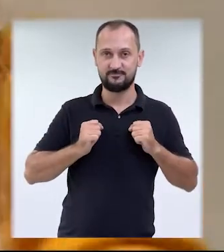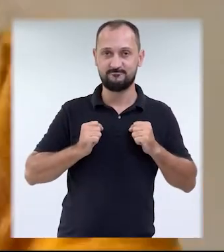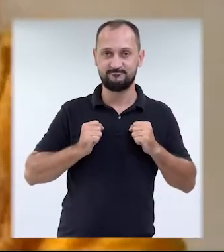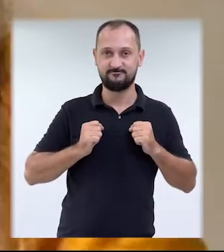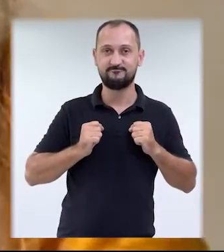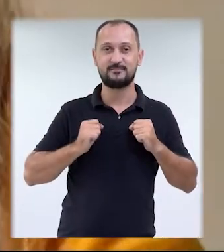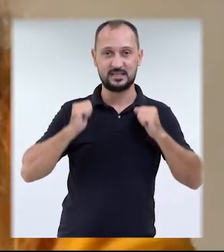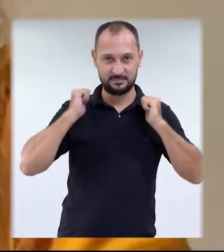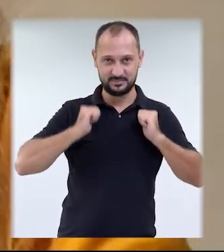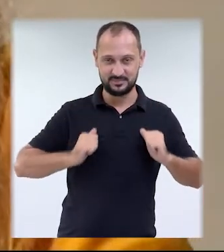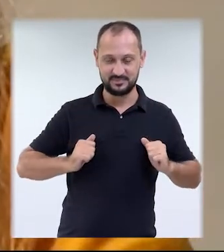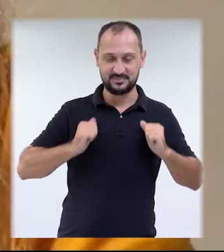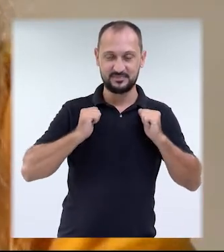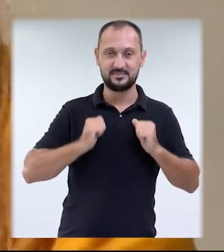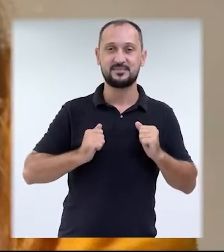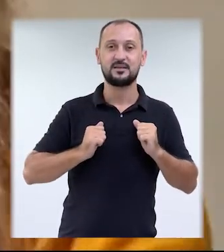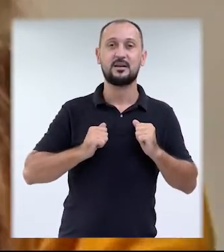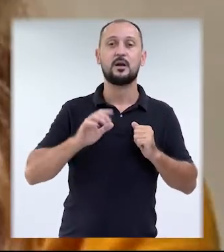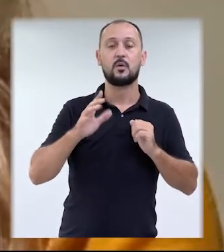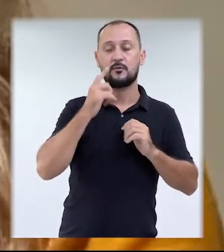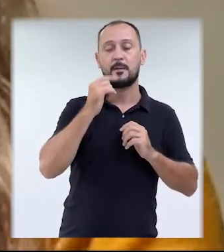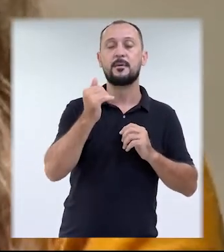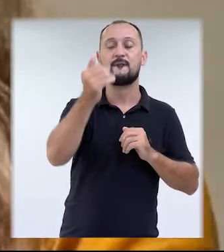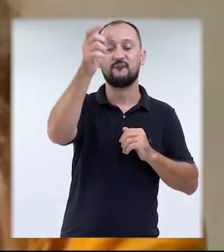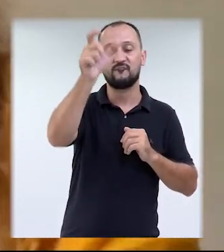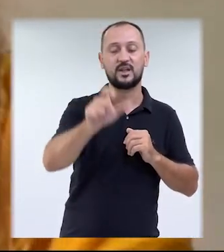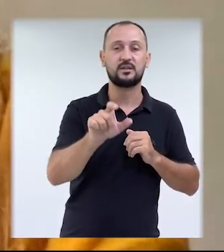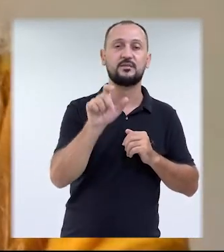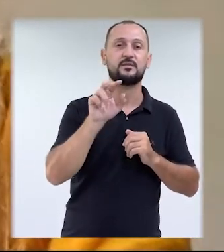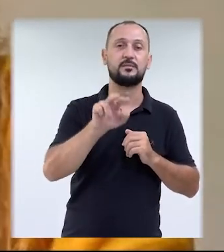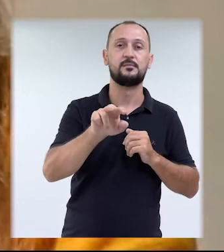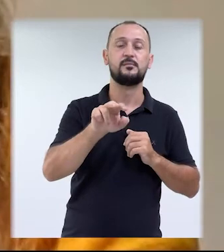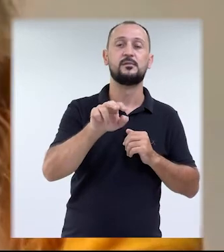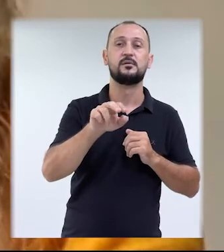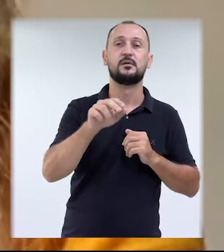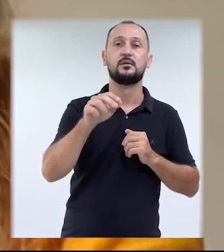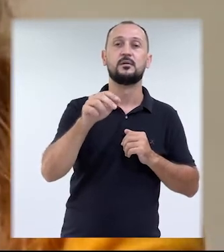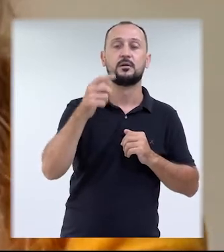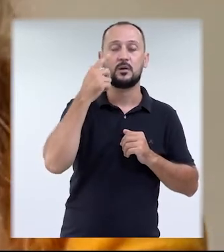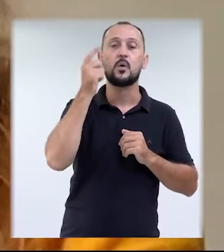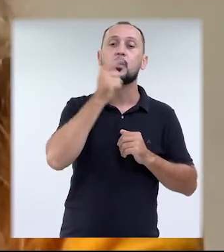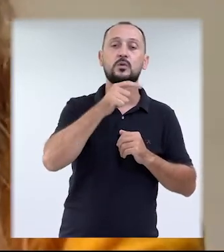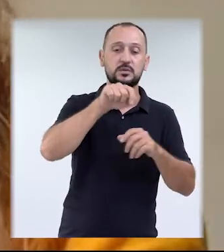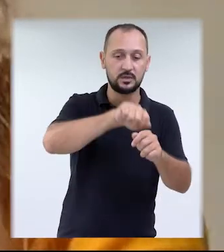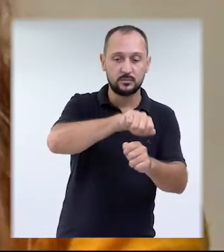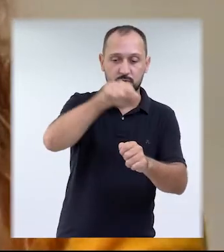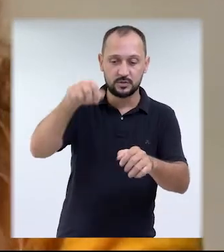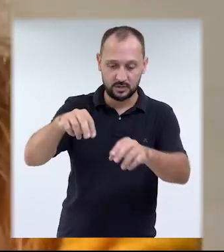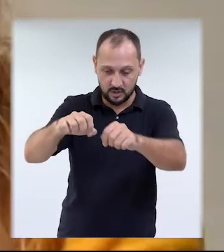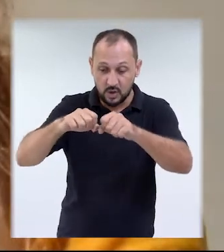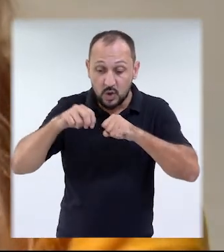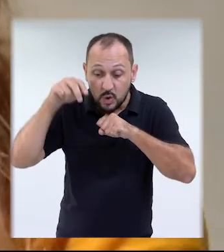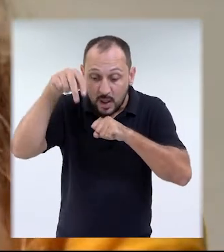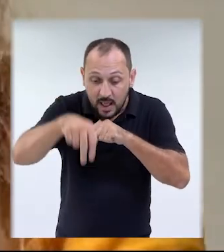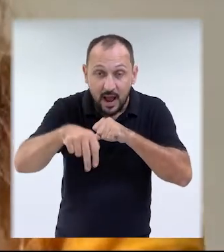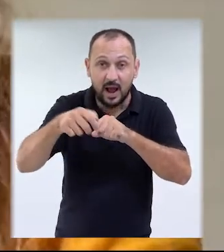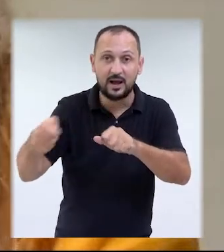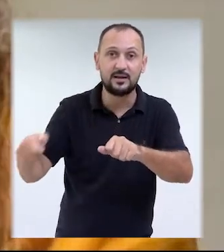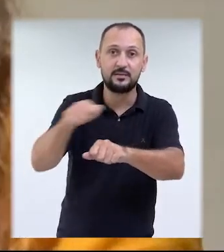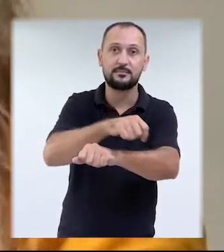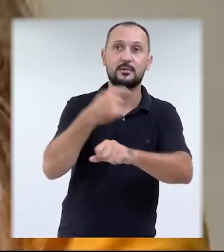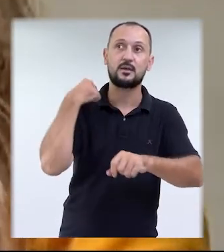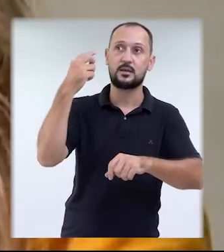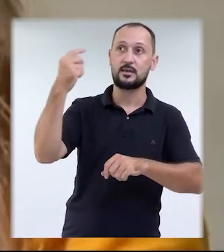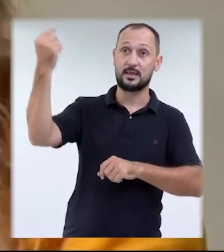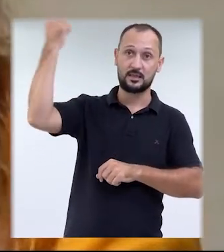costas, e conforme a pessoa está aqui na minha frente, eu consigo abrir a mochilinha dela e ver o que está lá dentro, né? E